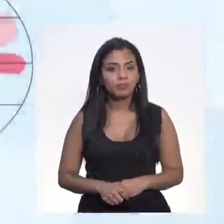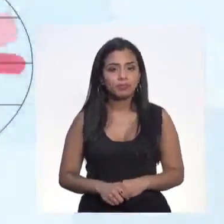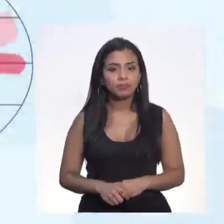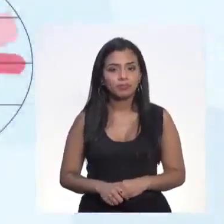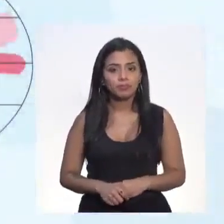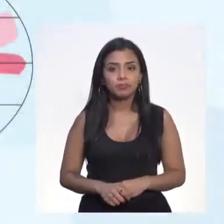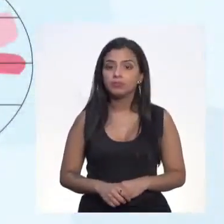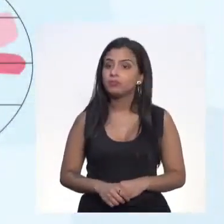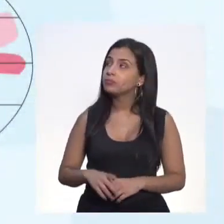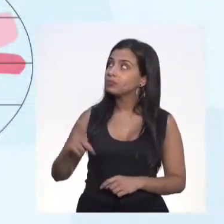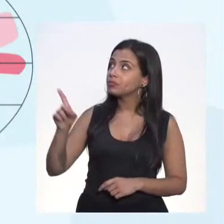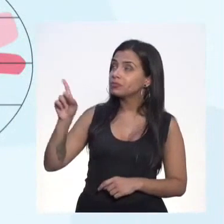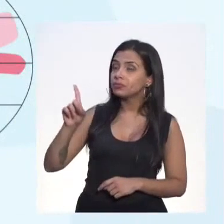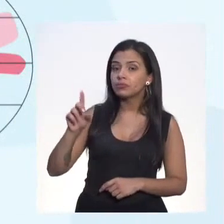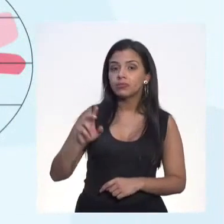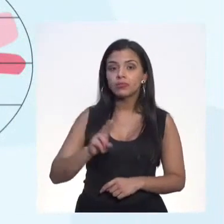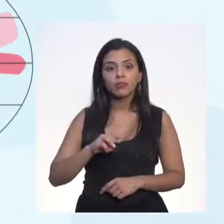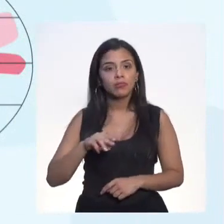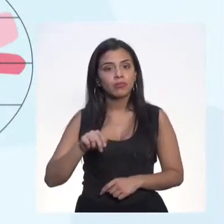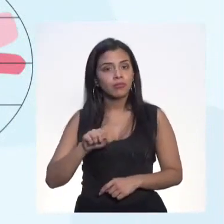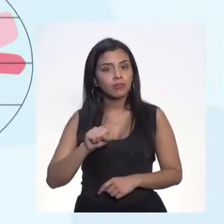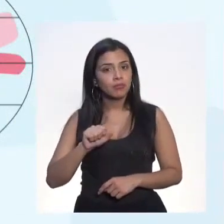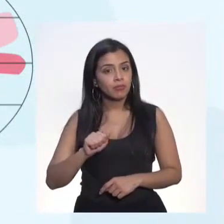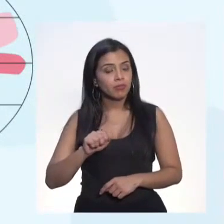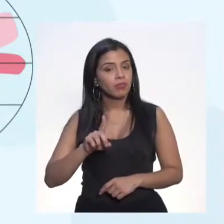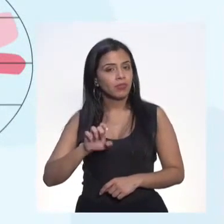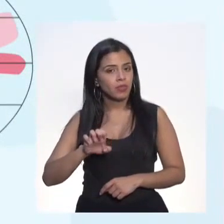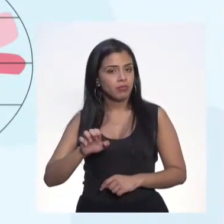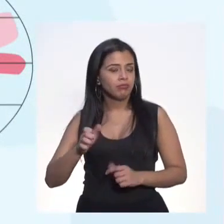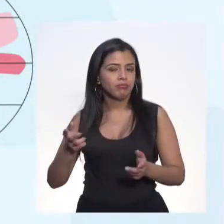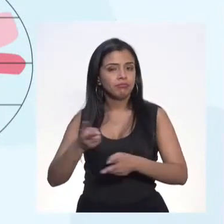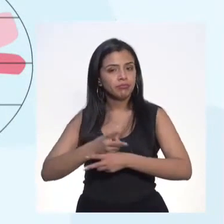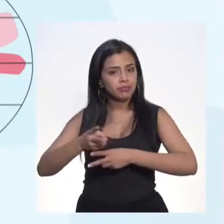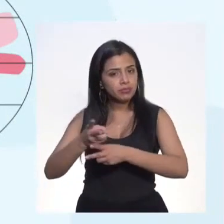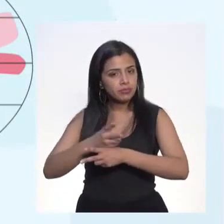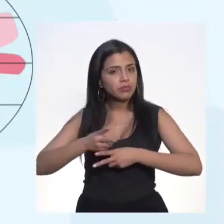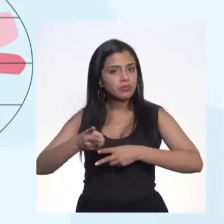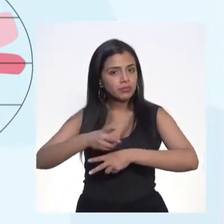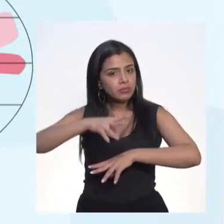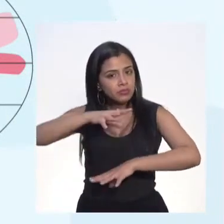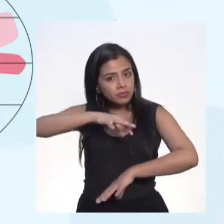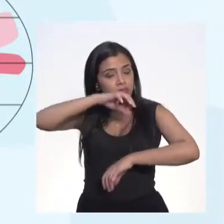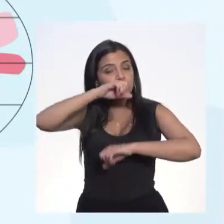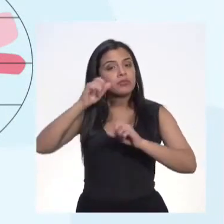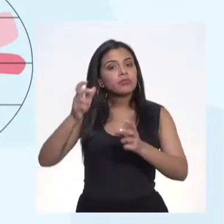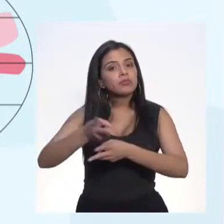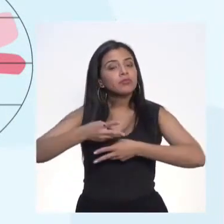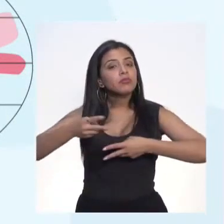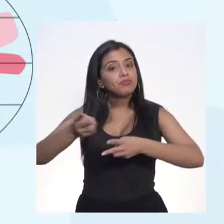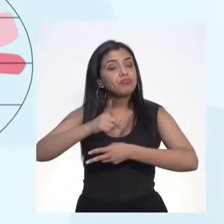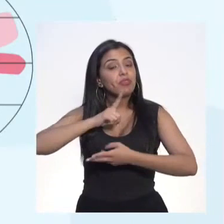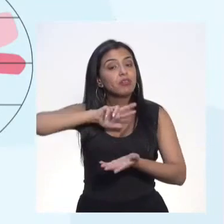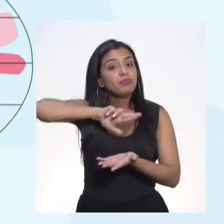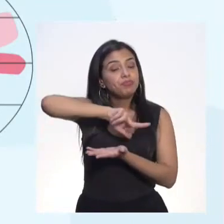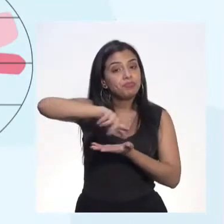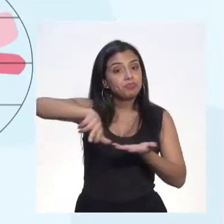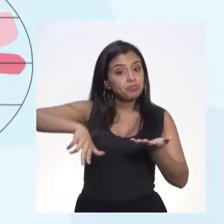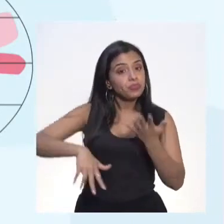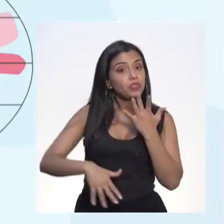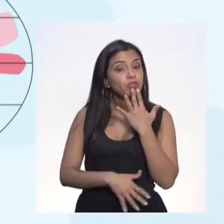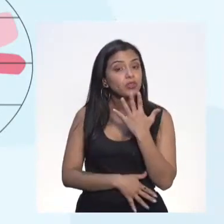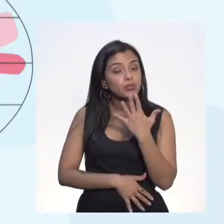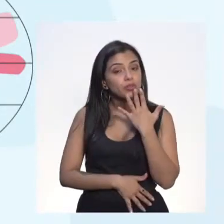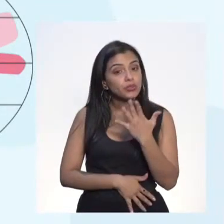massas de ar, tá? Que é aí no mundo todo. Então a gente vai observar aqui várias massas e as colorações aí. Então nós temos essa aqui, por